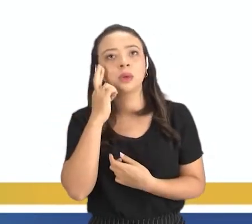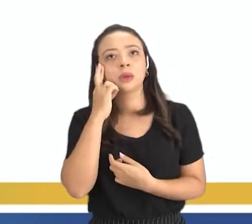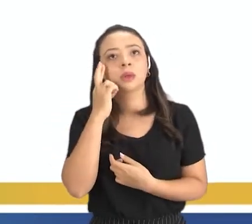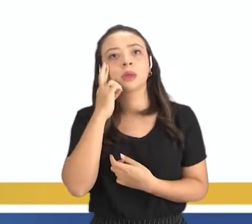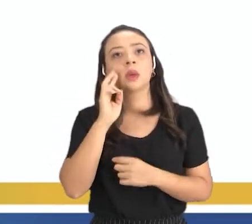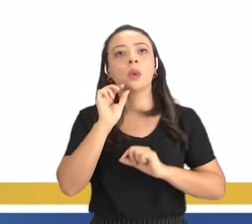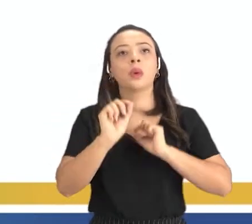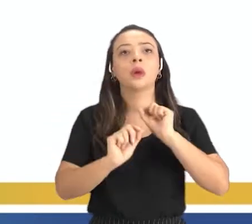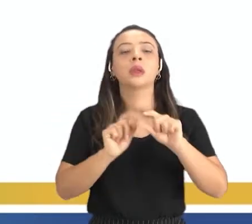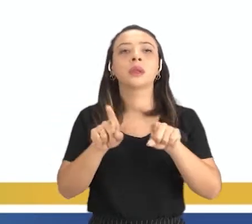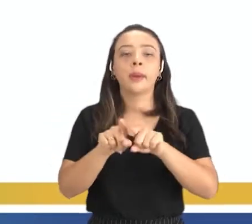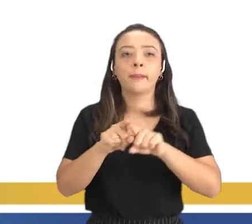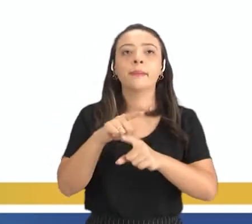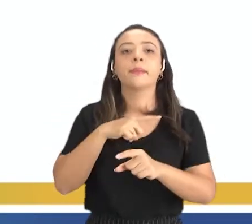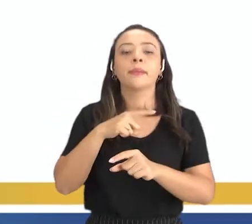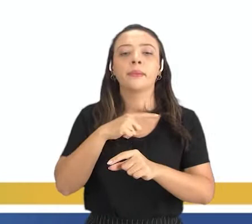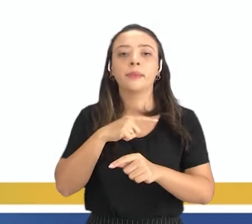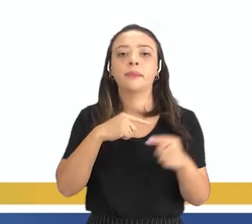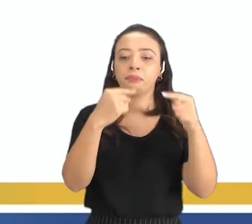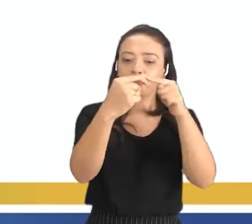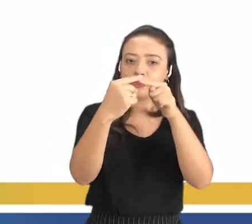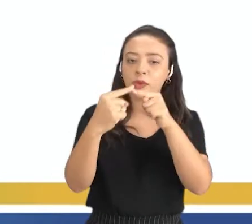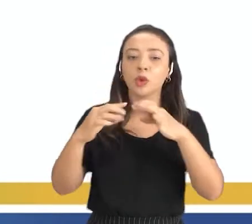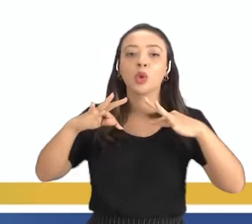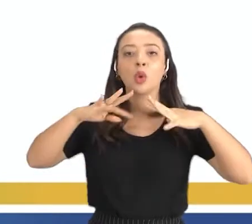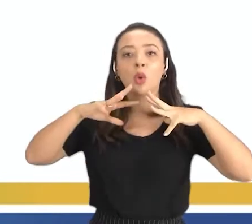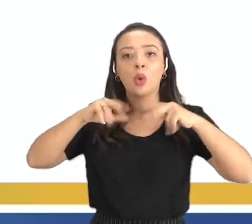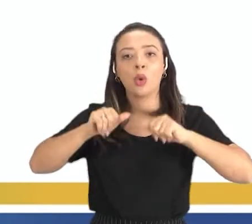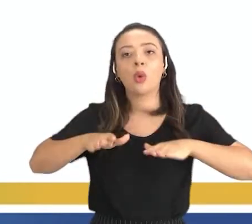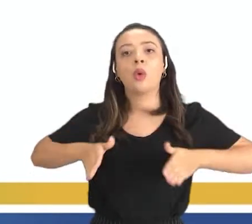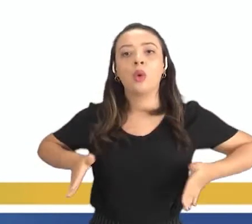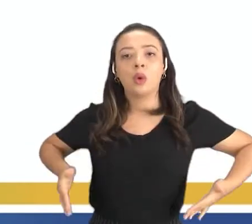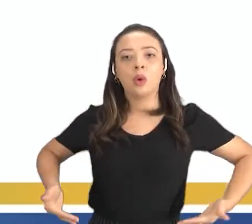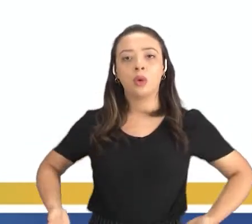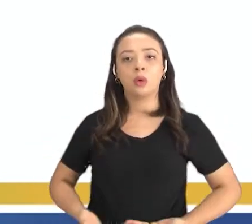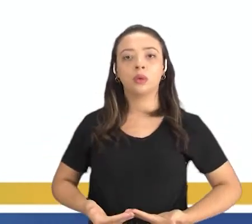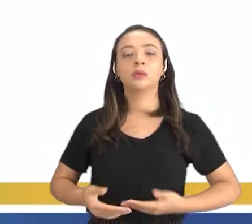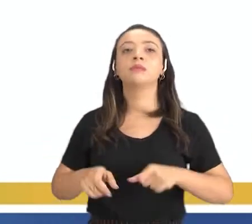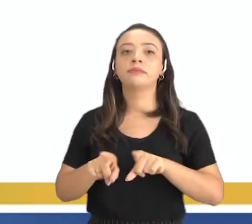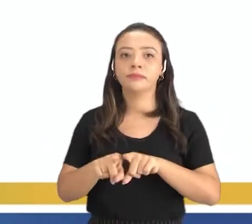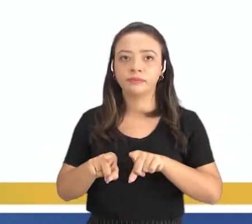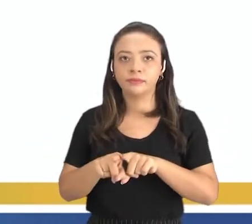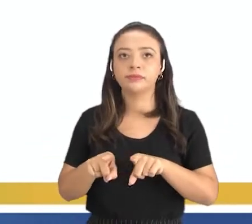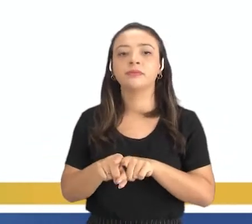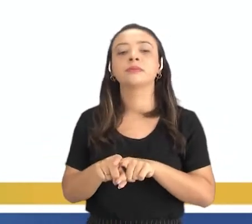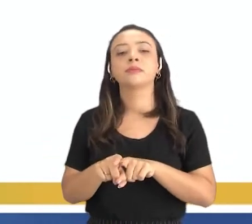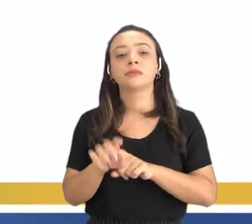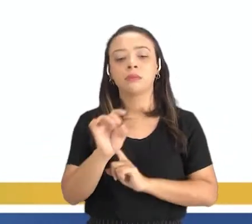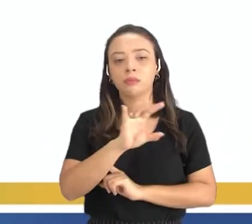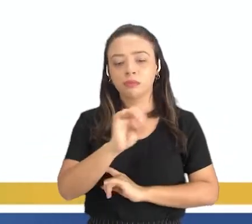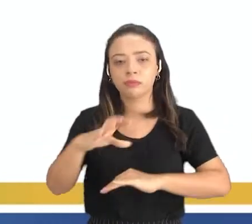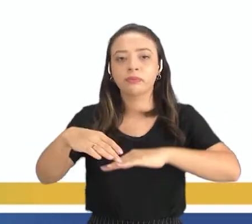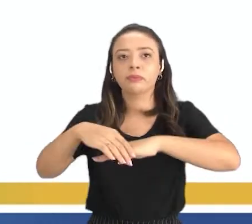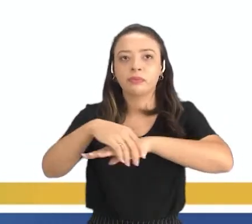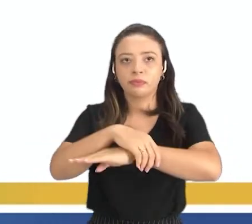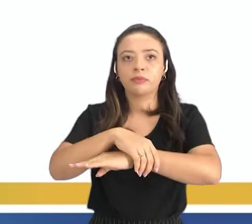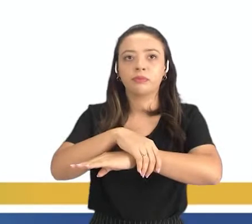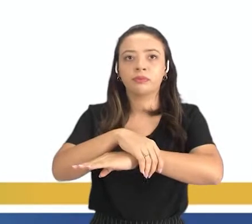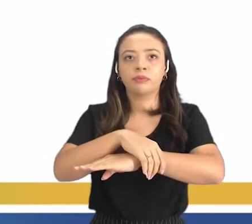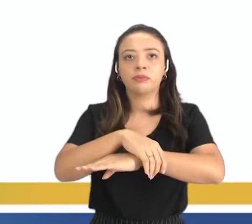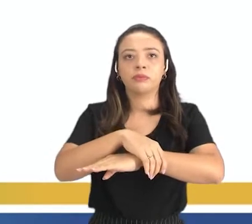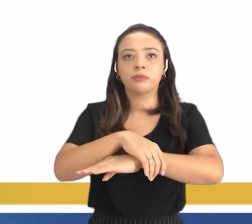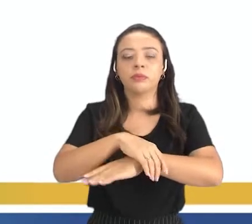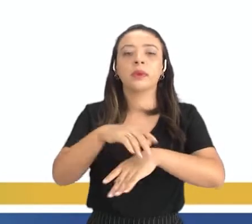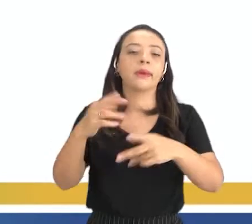ela também vai ter a possibilidade com todas as saias e com também cada um dos pares de sapatos.